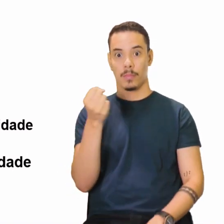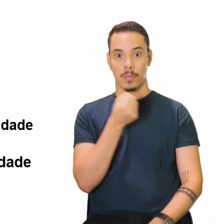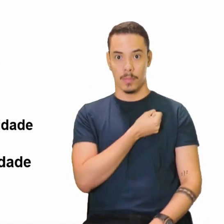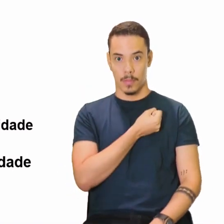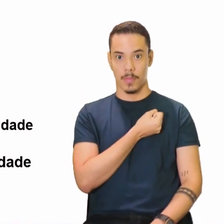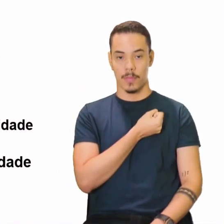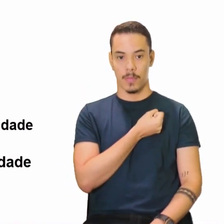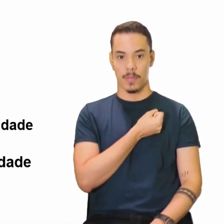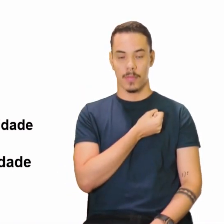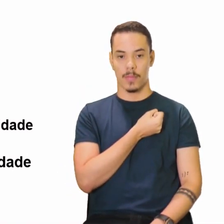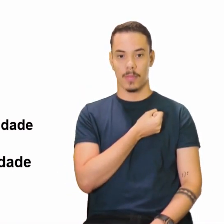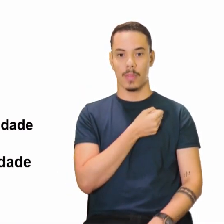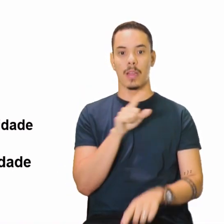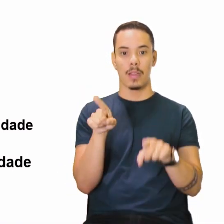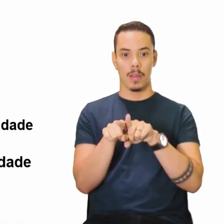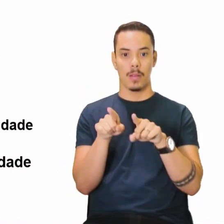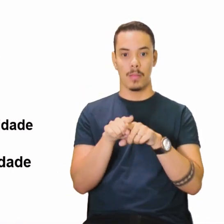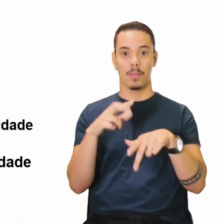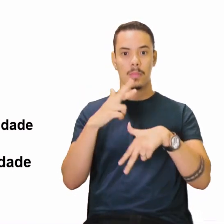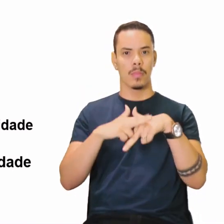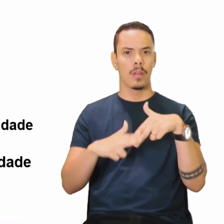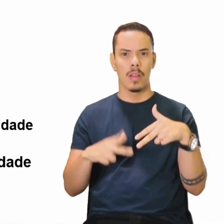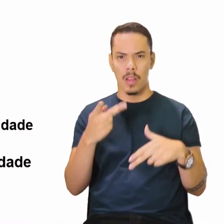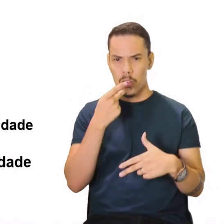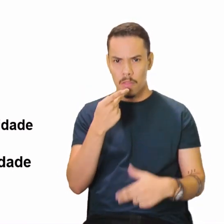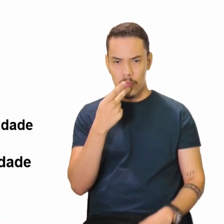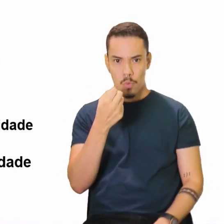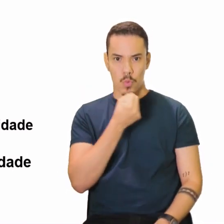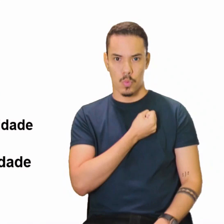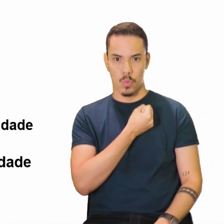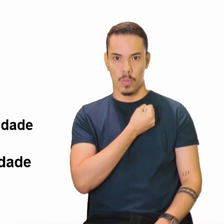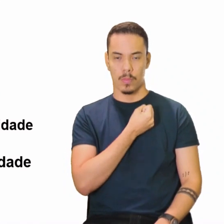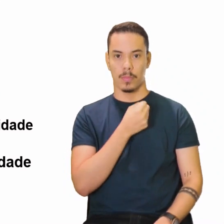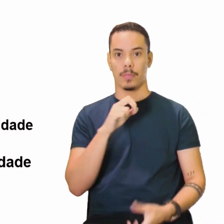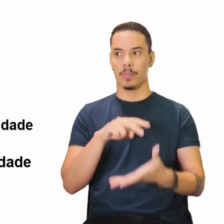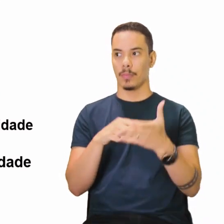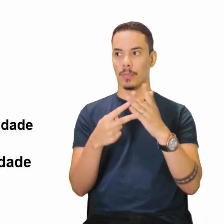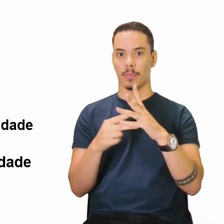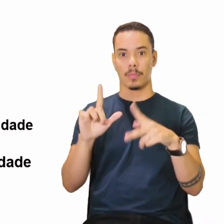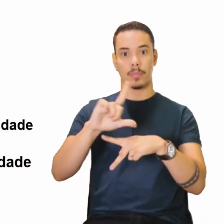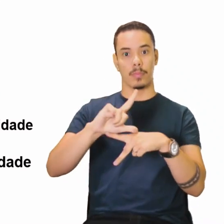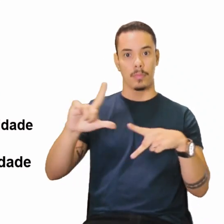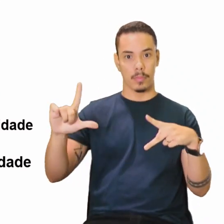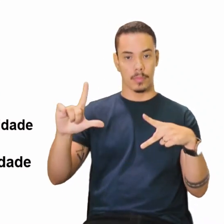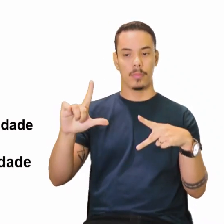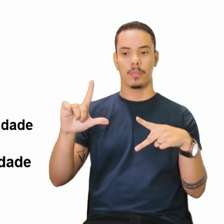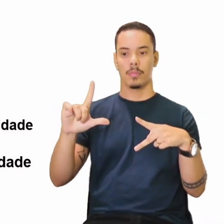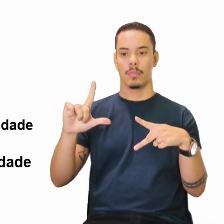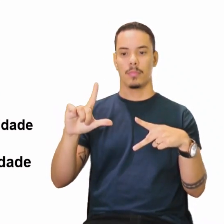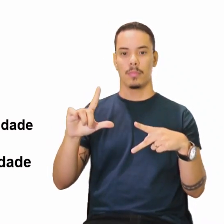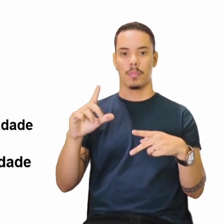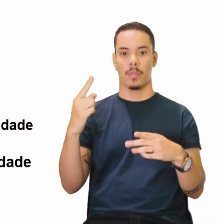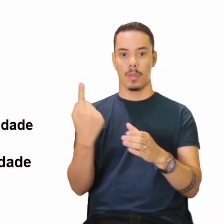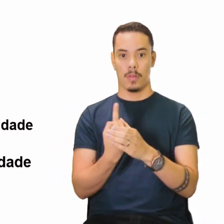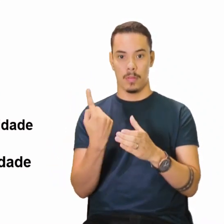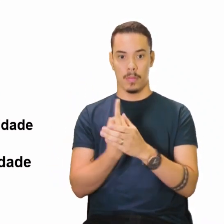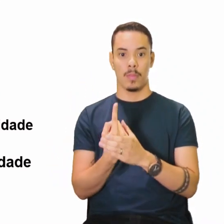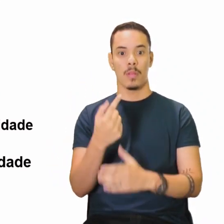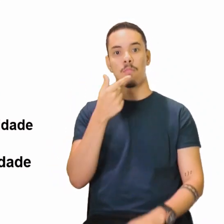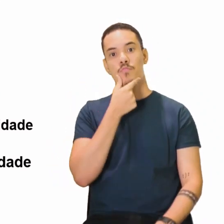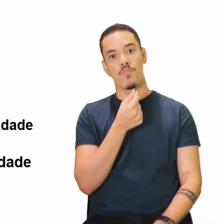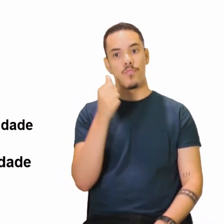número, em gênero. Quando eu falo número, singular e plural. Gênero, masculino